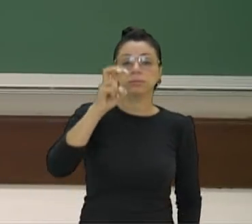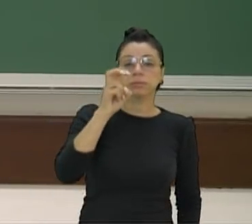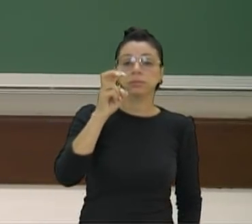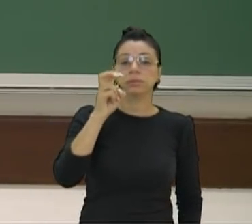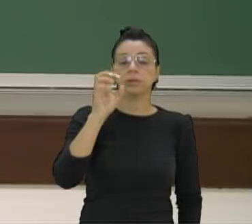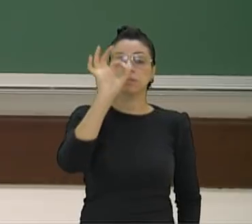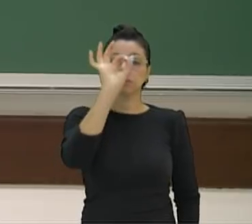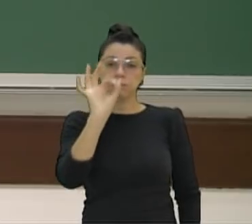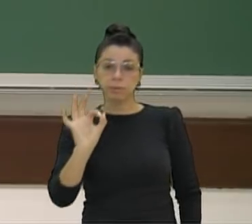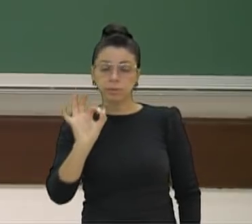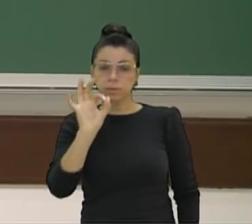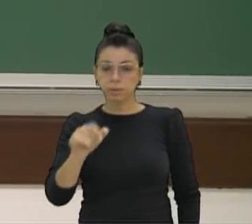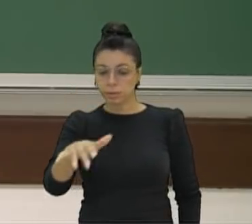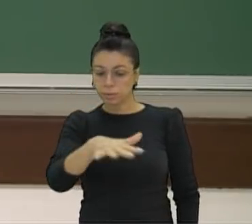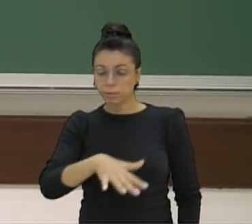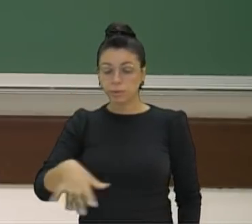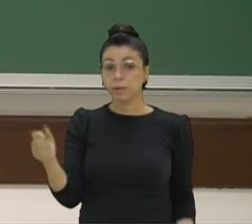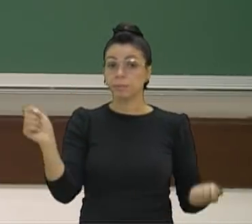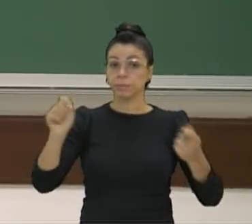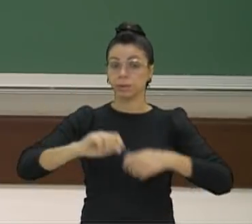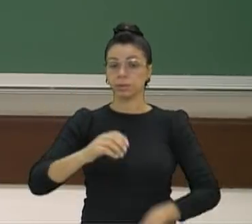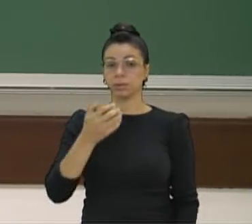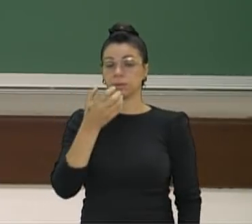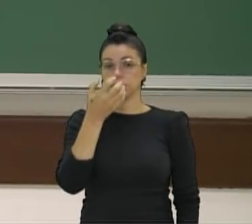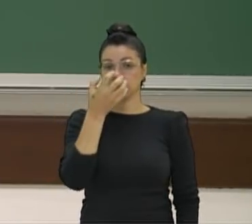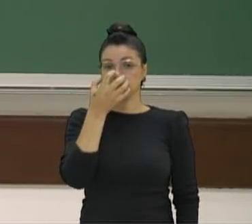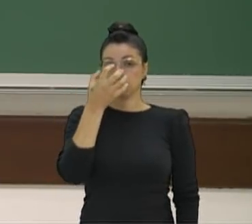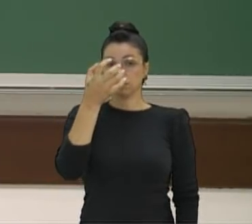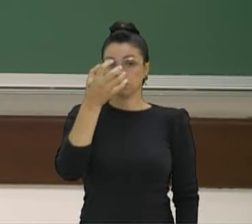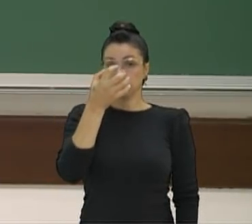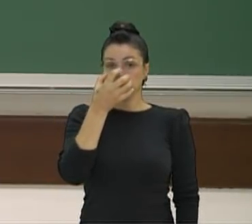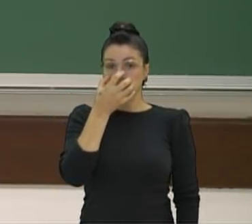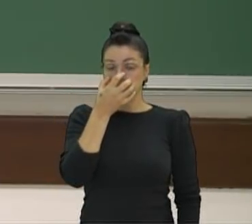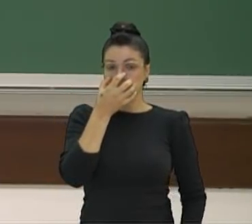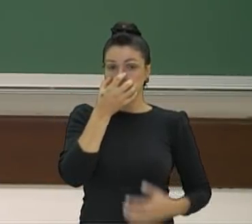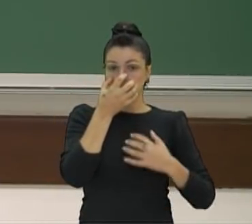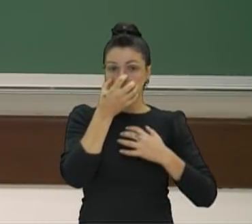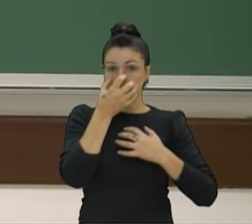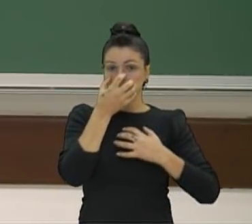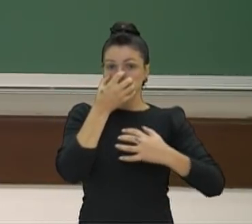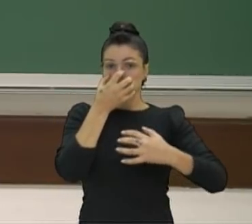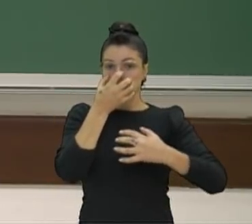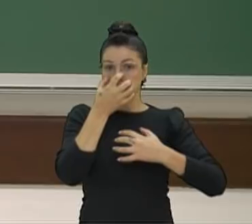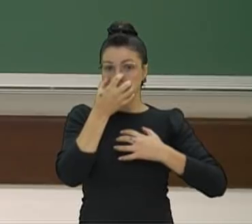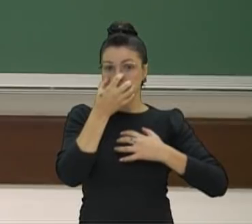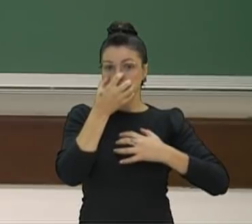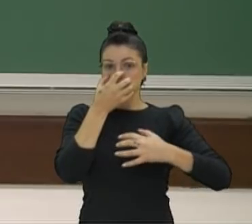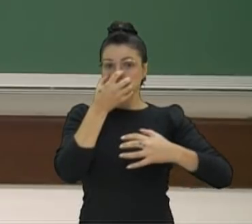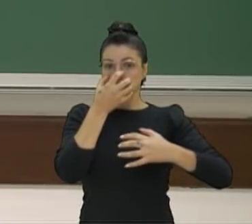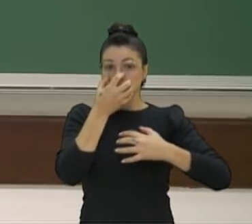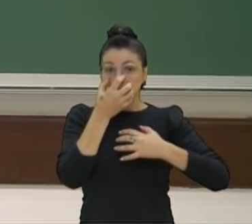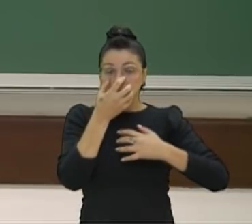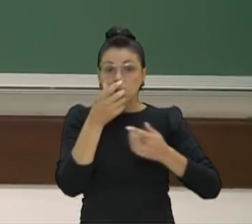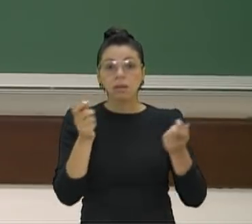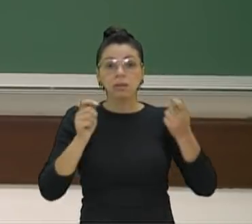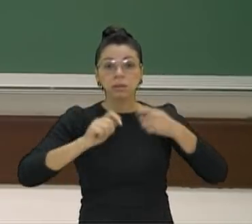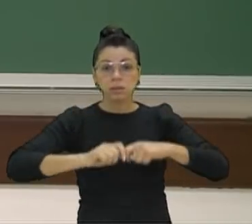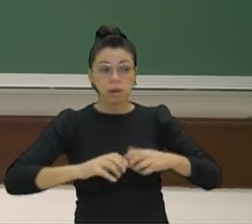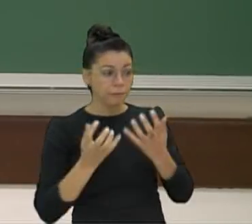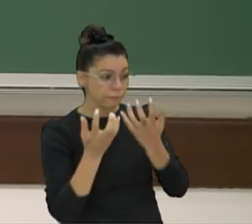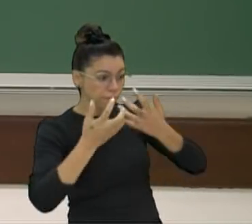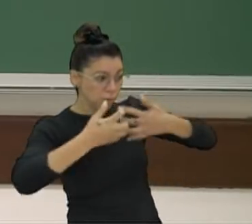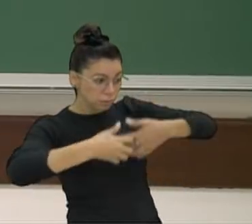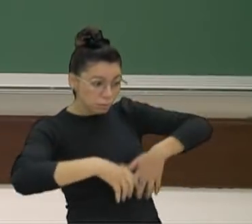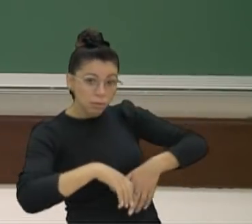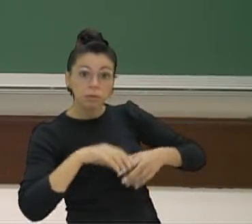população requer respirador, ventilação mecânica. Lembram quando os pulmões não dão conta, né, de funcionar,